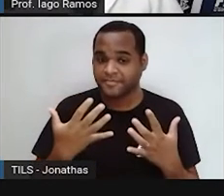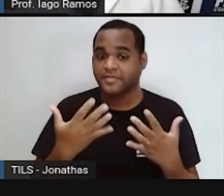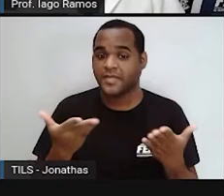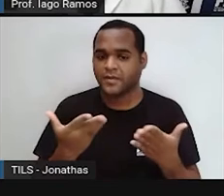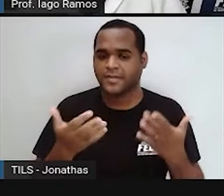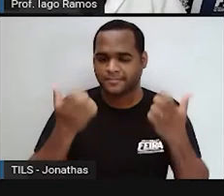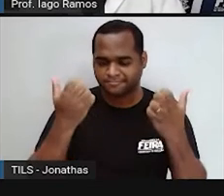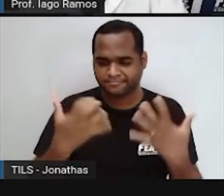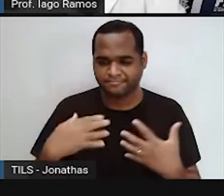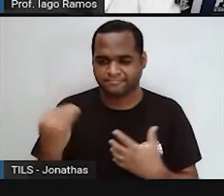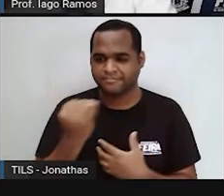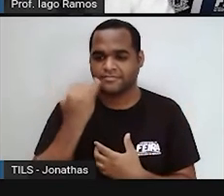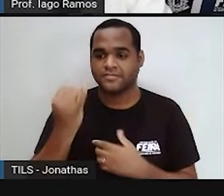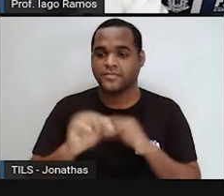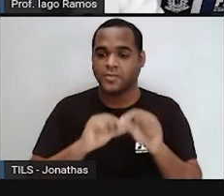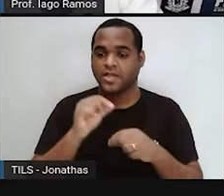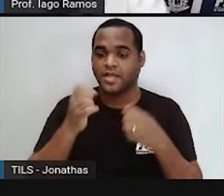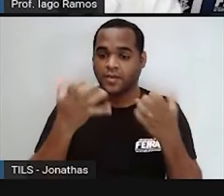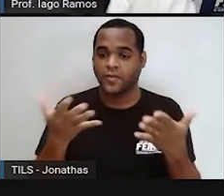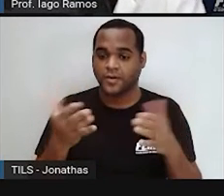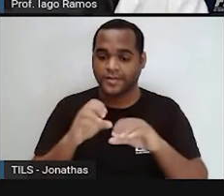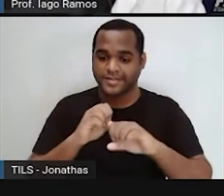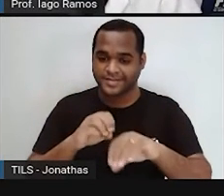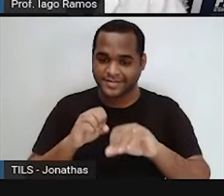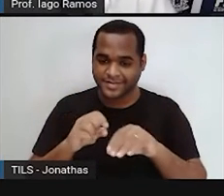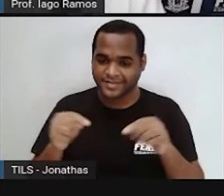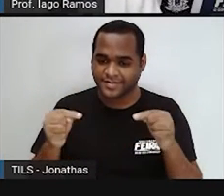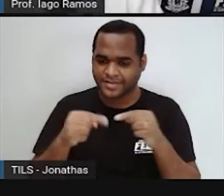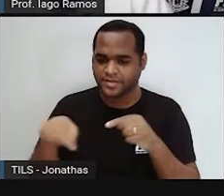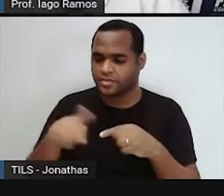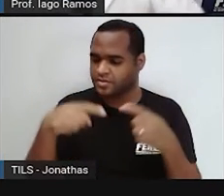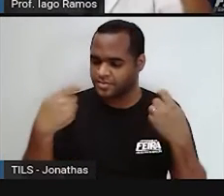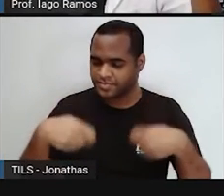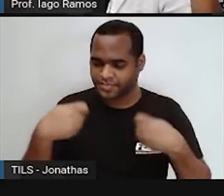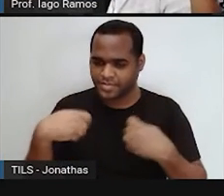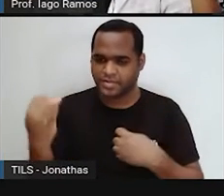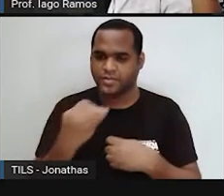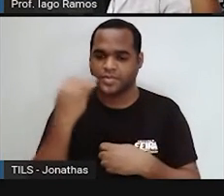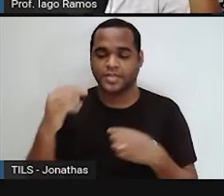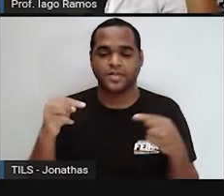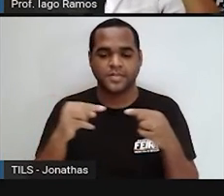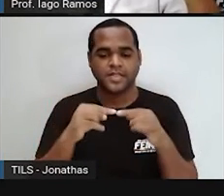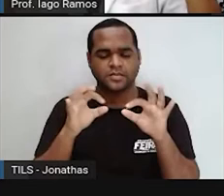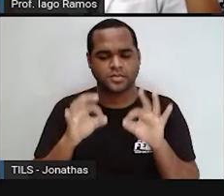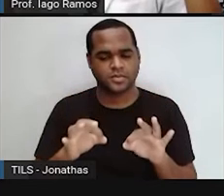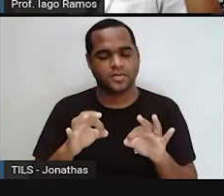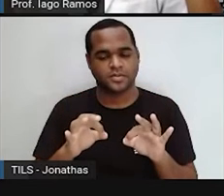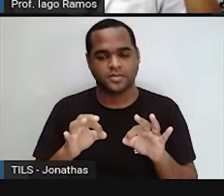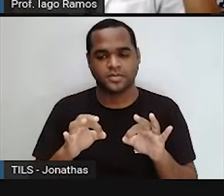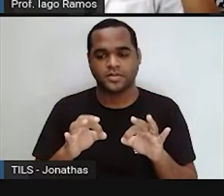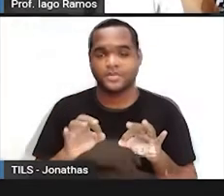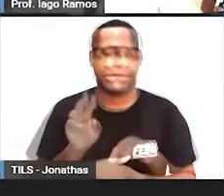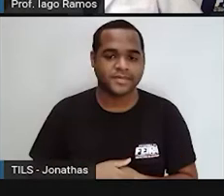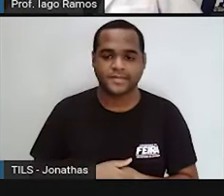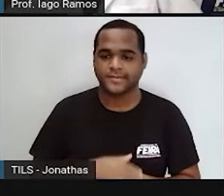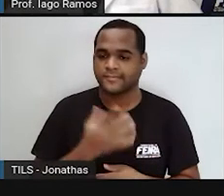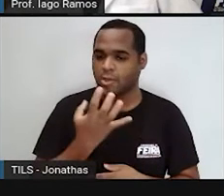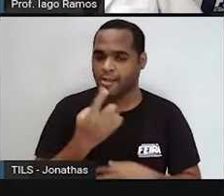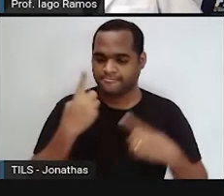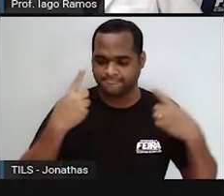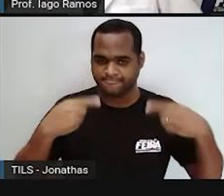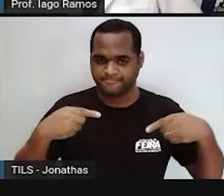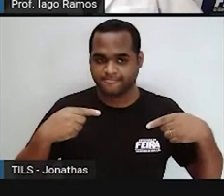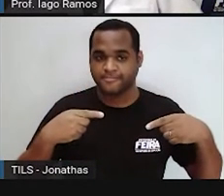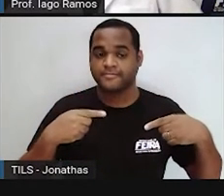eu vou trazer e esse é o momento da aula onde a gente vai precisar de fato fazer uma né